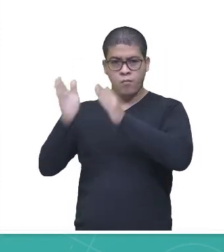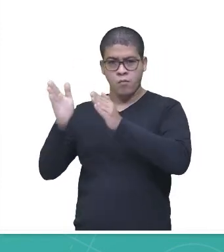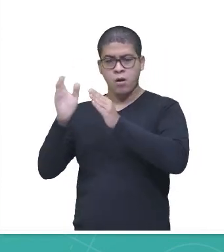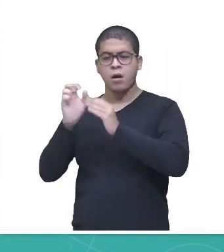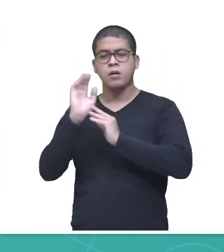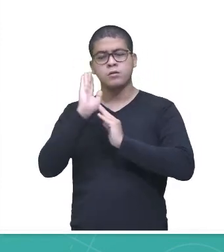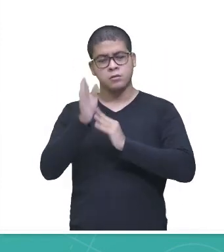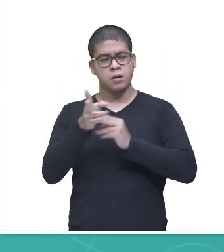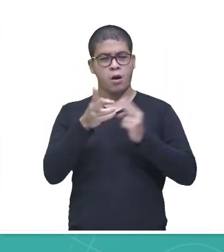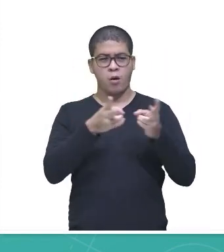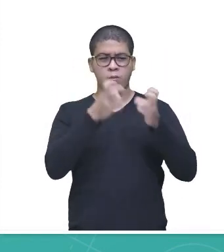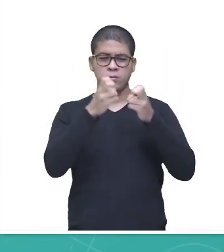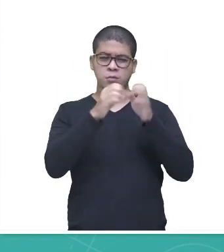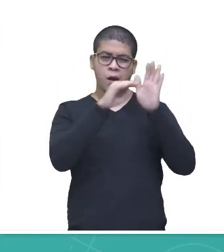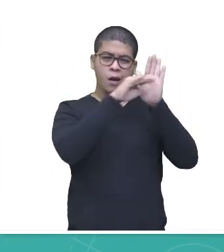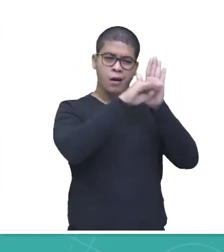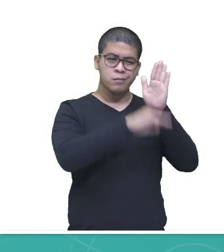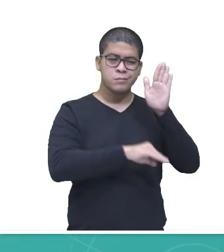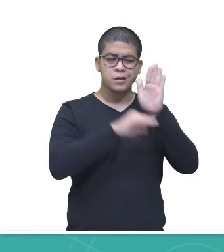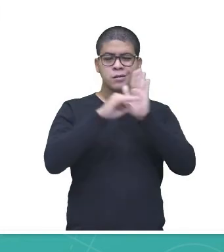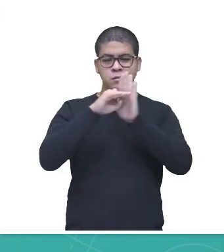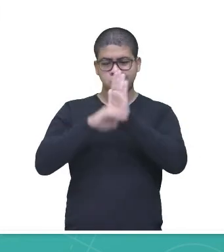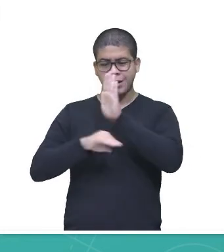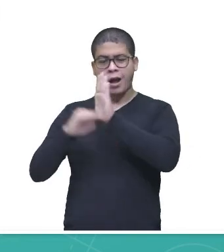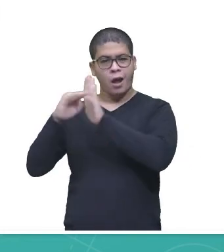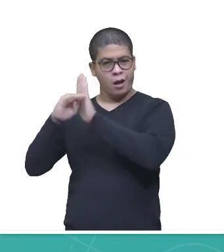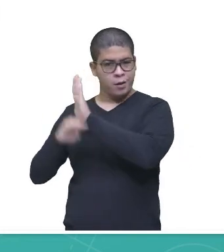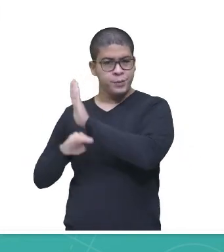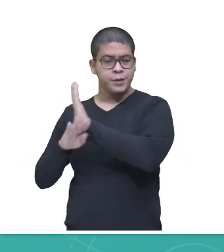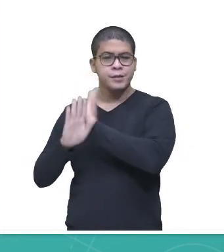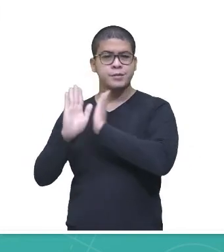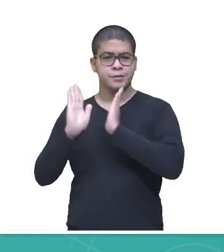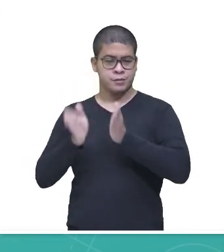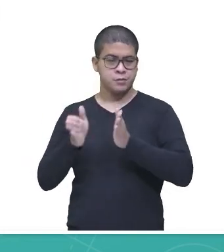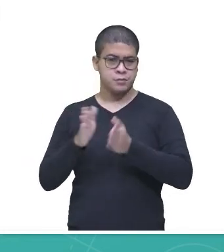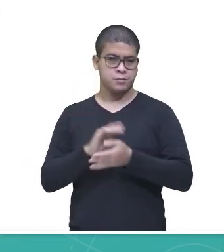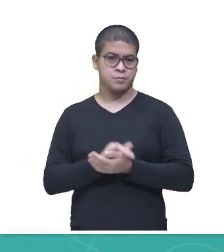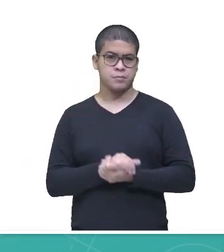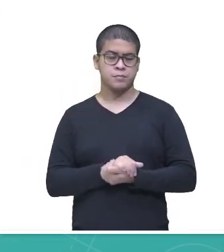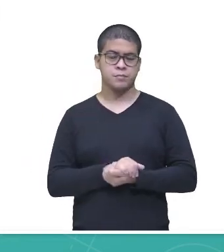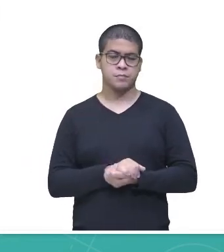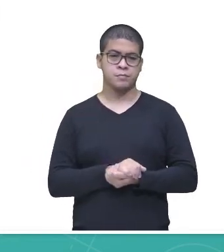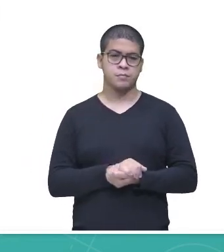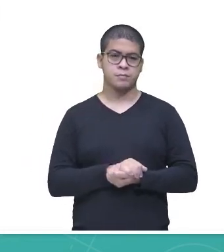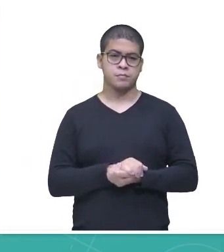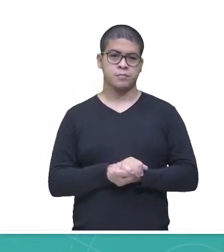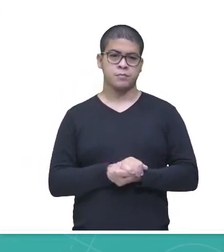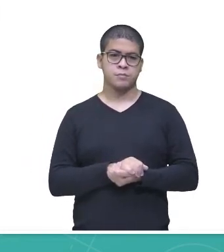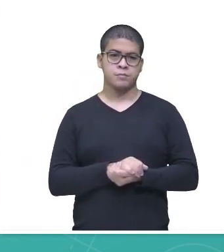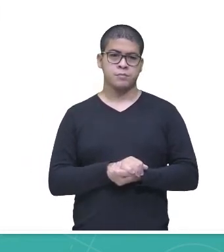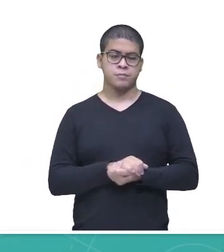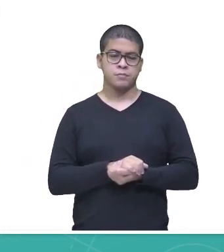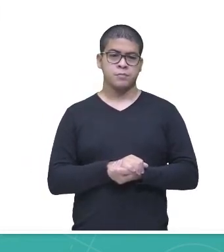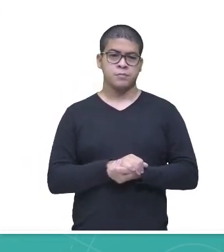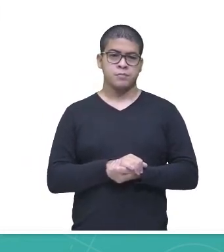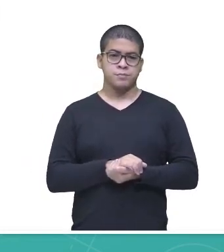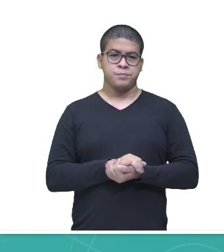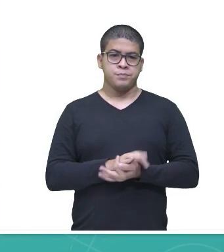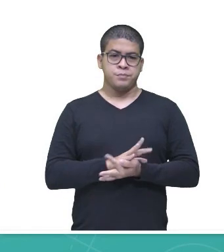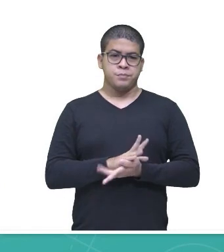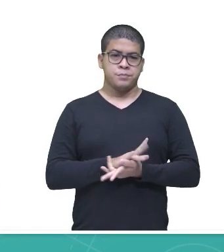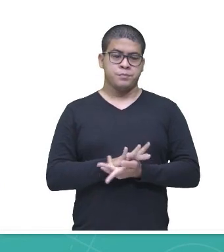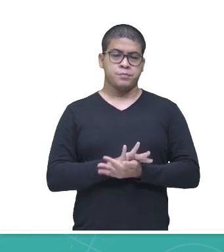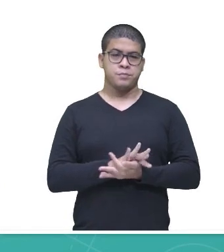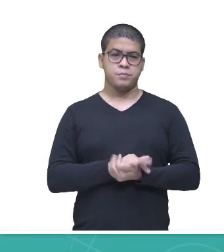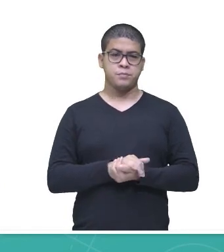segundos, 45 minutos é maior do que 38 minutos e 58